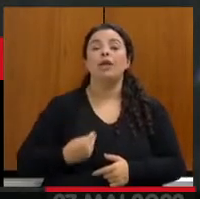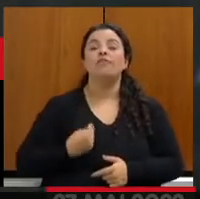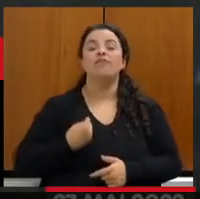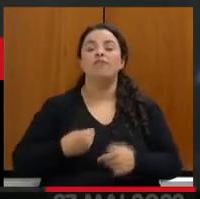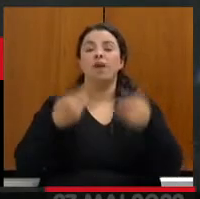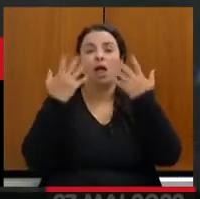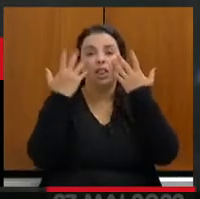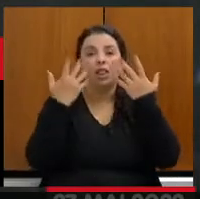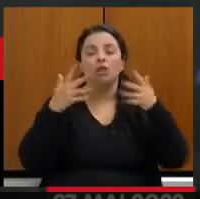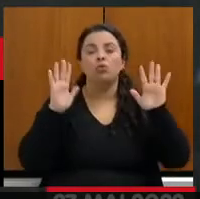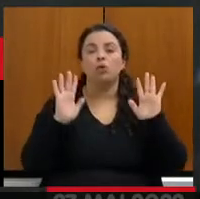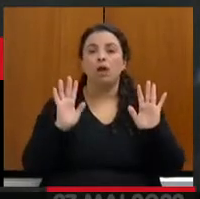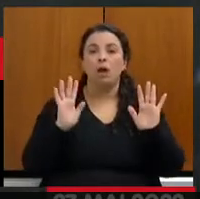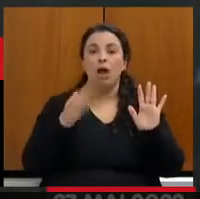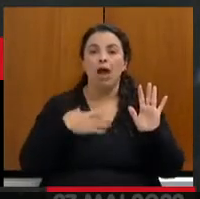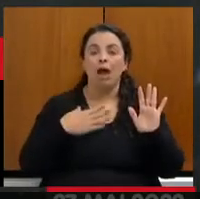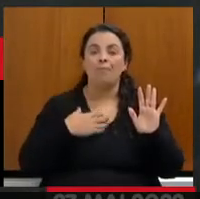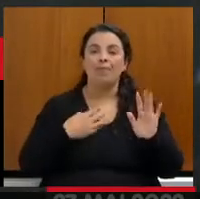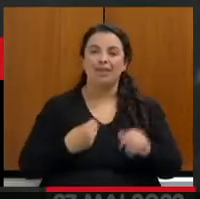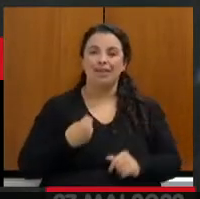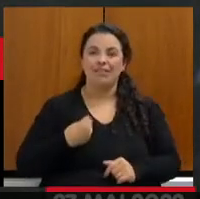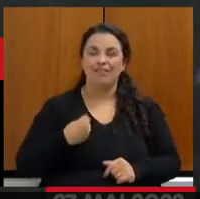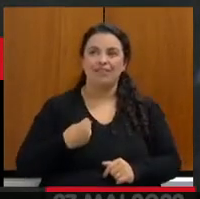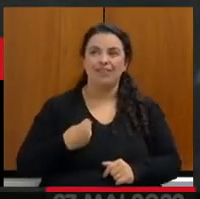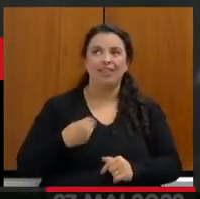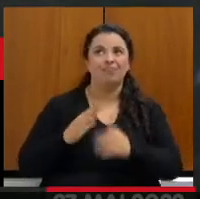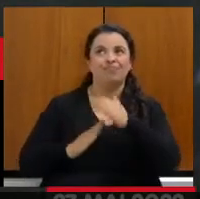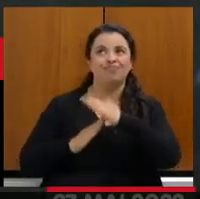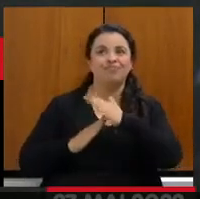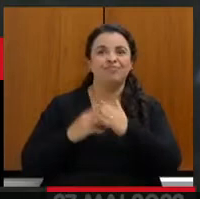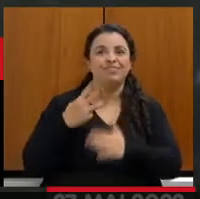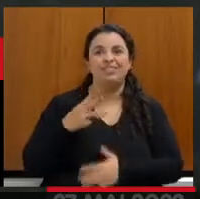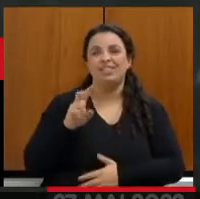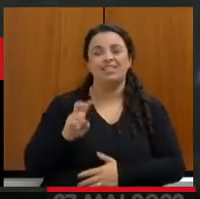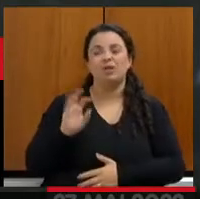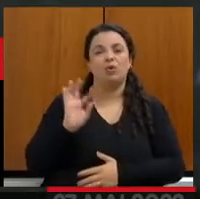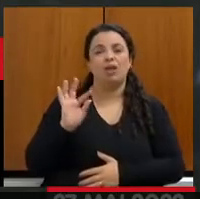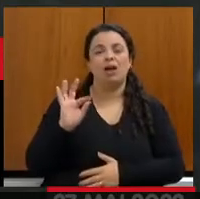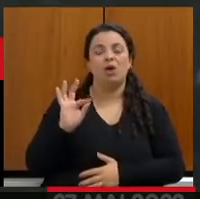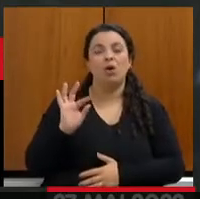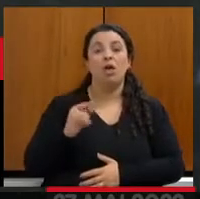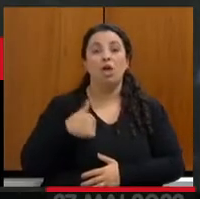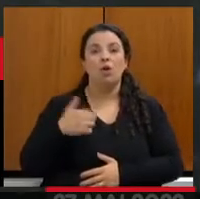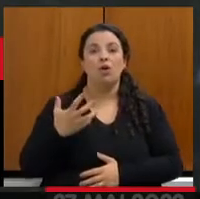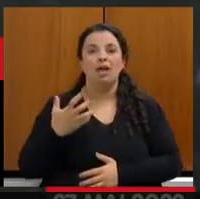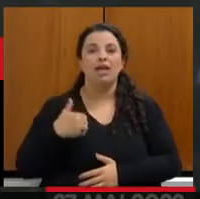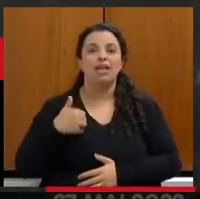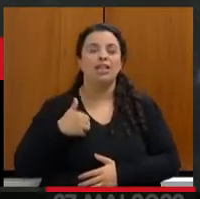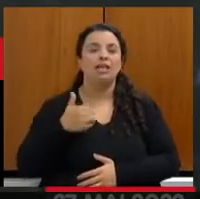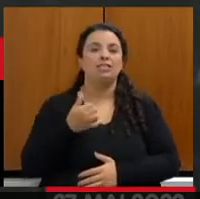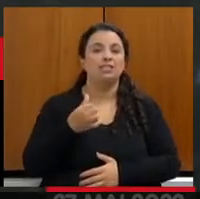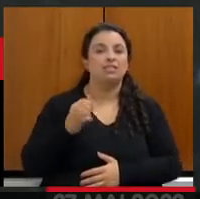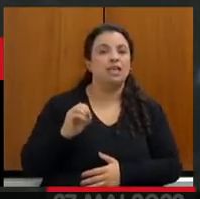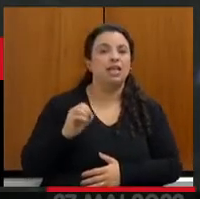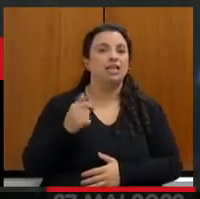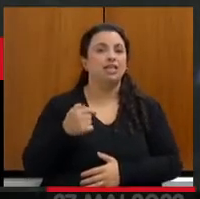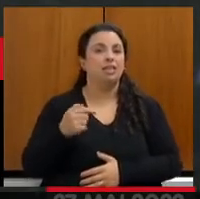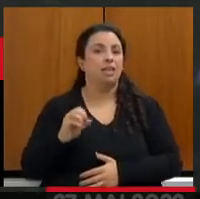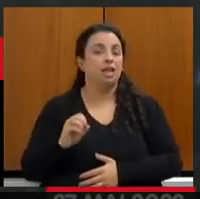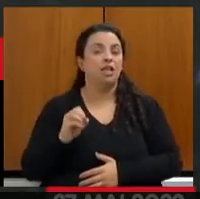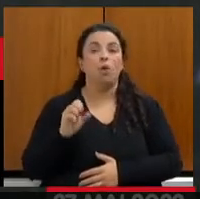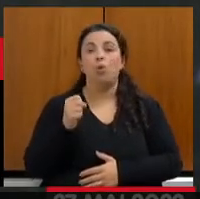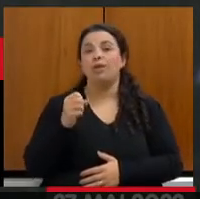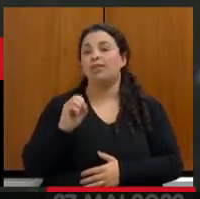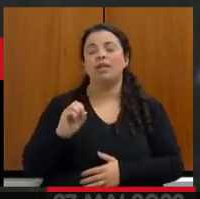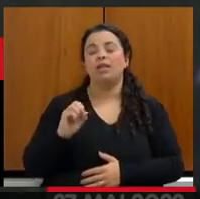expectativa de vida não seja com 35 anos mas que eu possa ter 60 70 80 e que eu posso